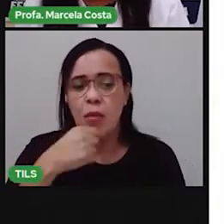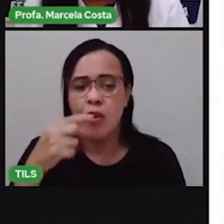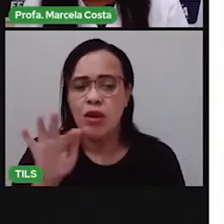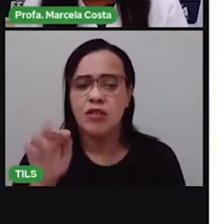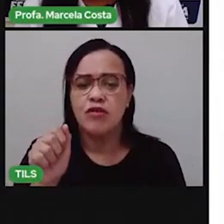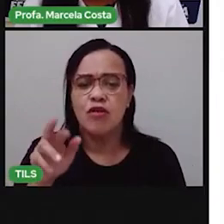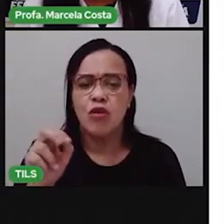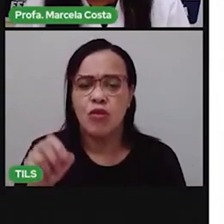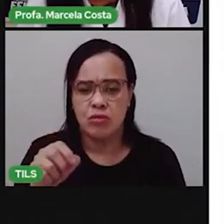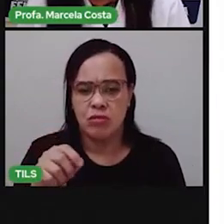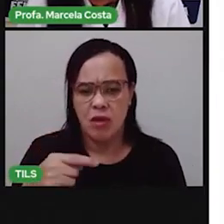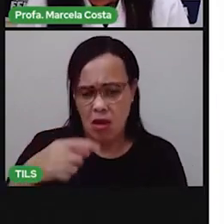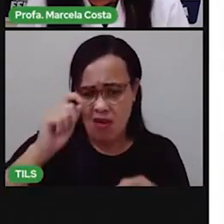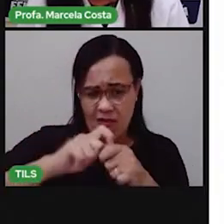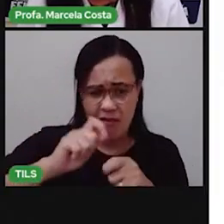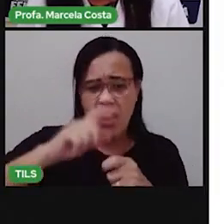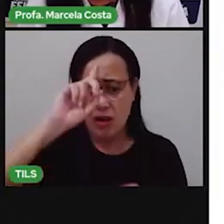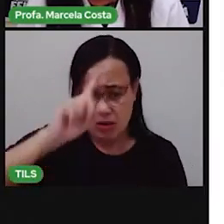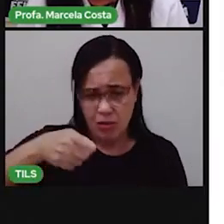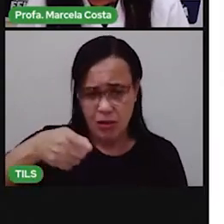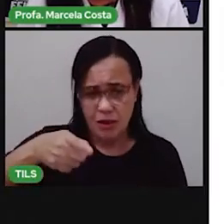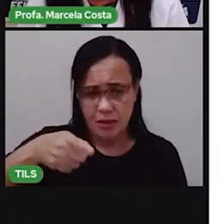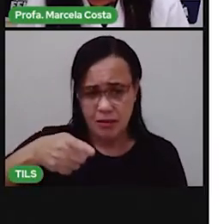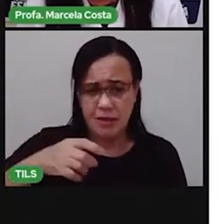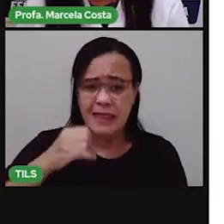Se não fizer.